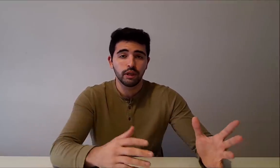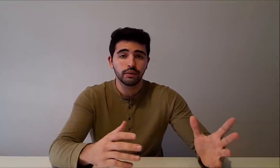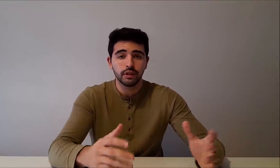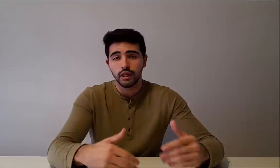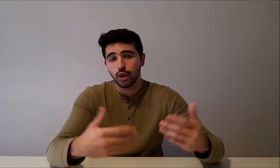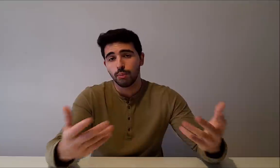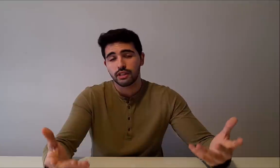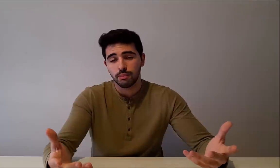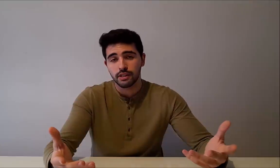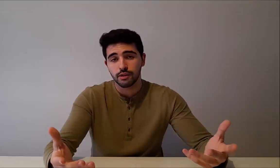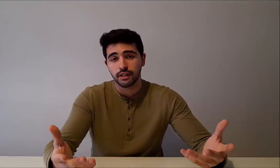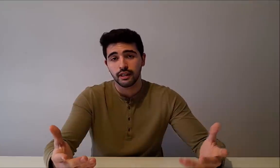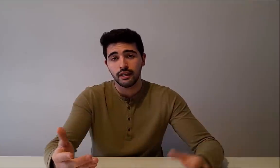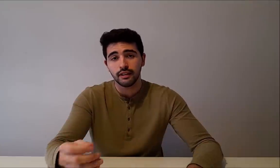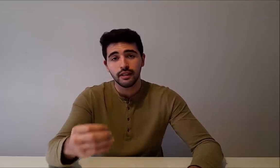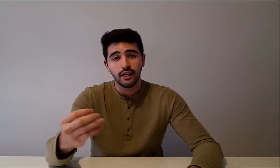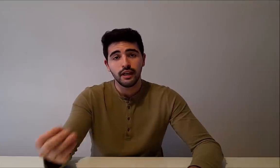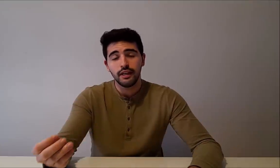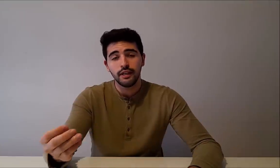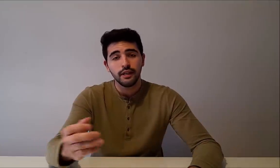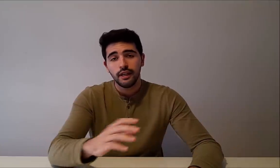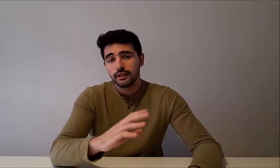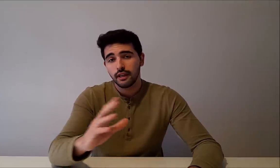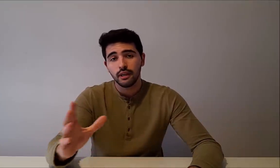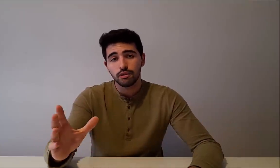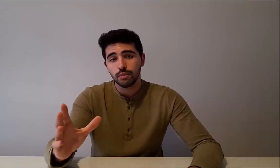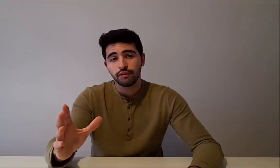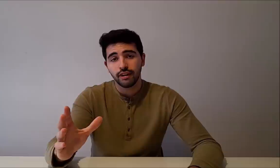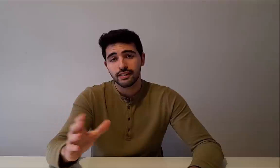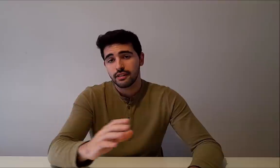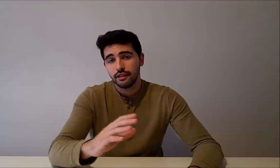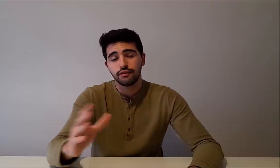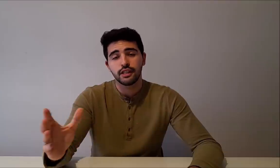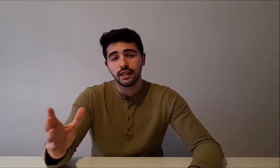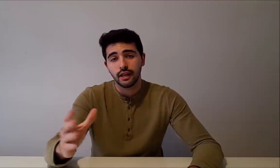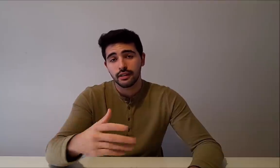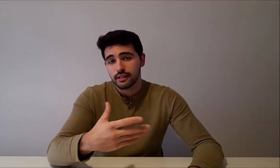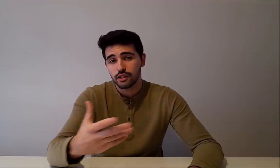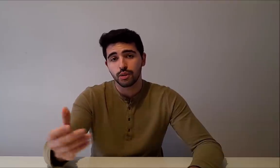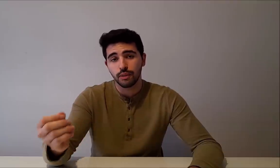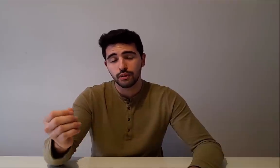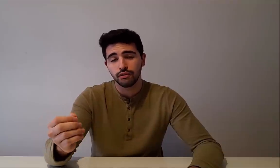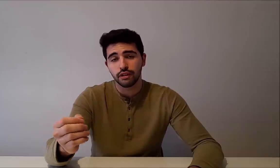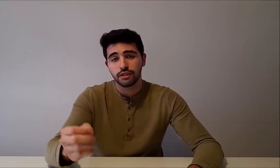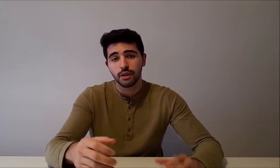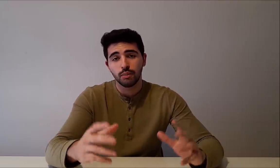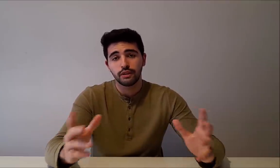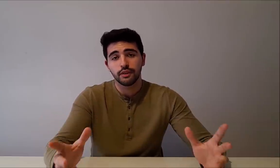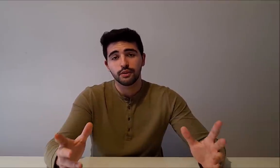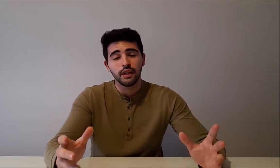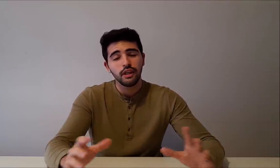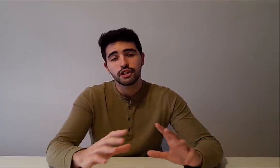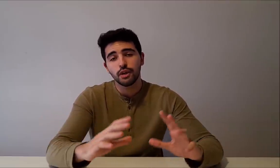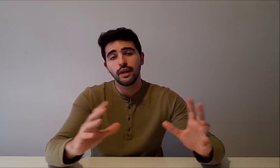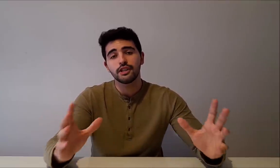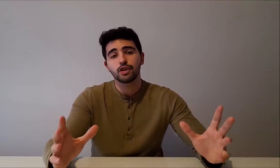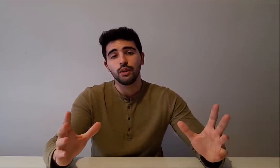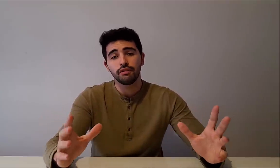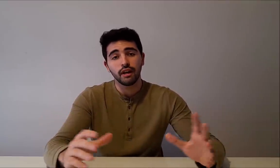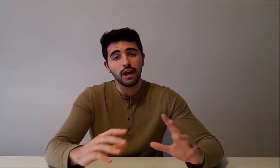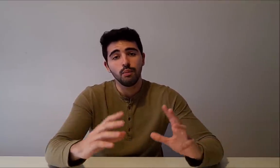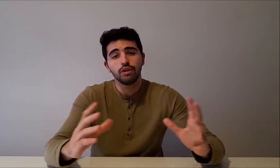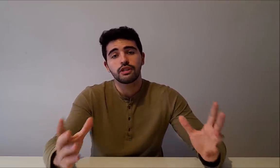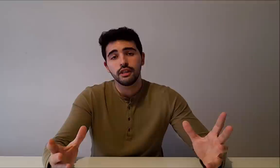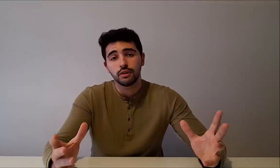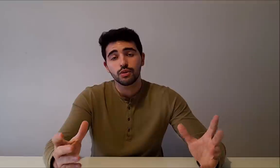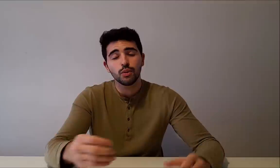público e com participação estatal aí entraremos numa fase deficitária sem sombra de dúvidas portanto isto não é